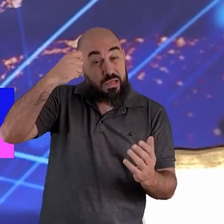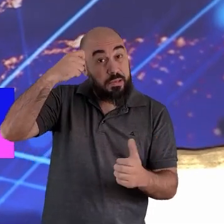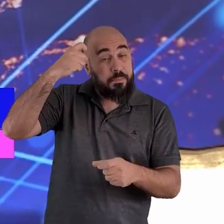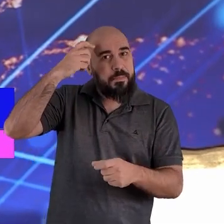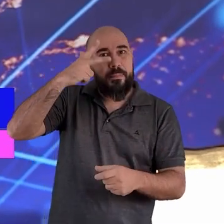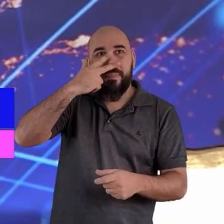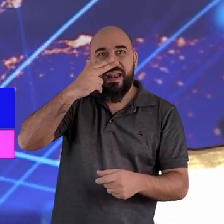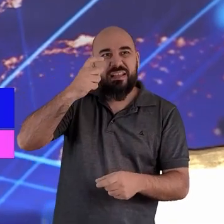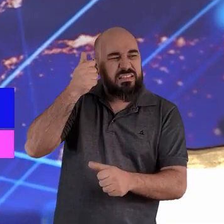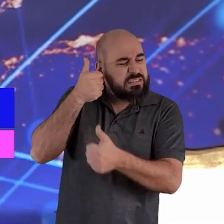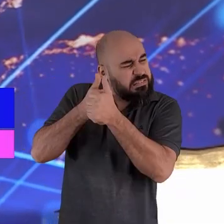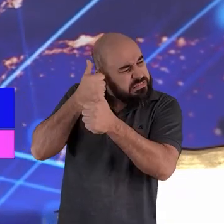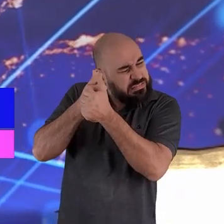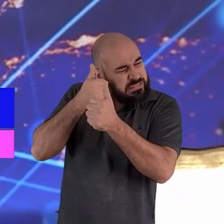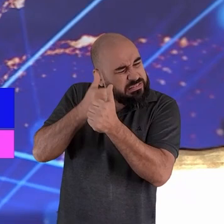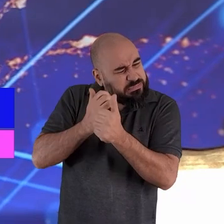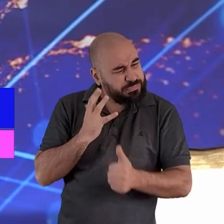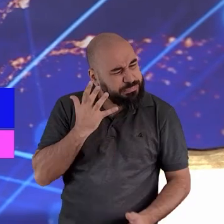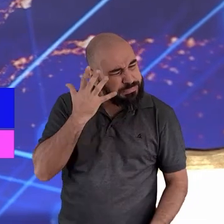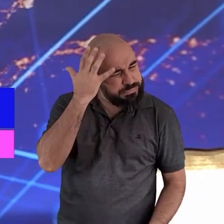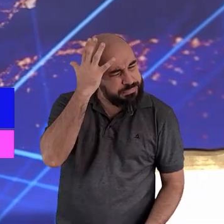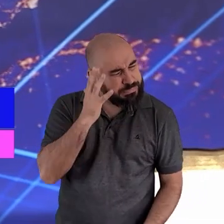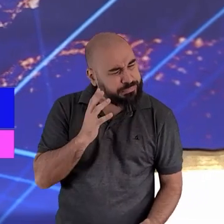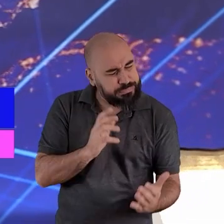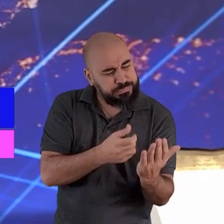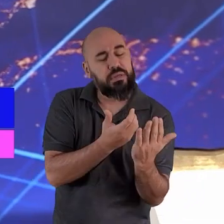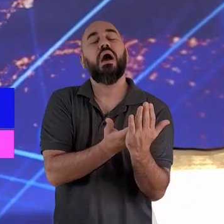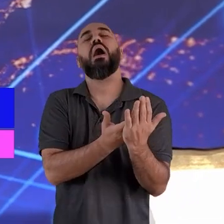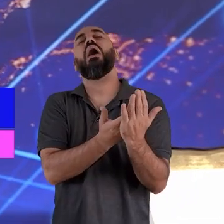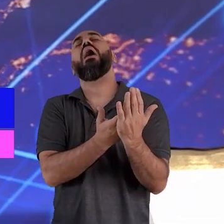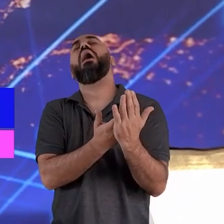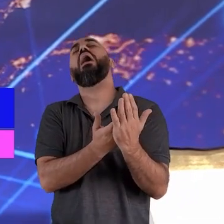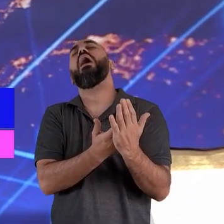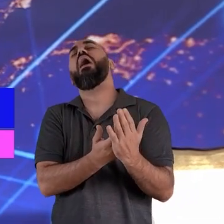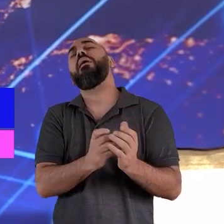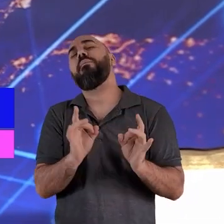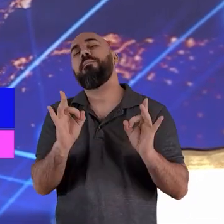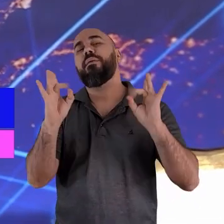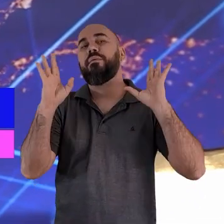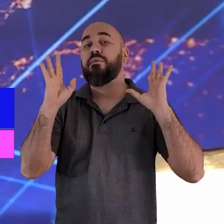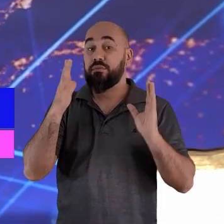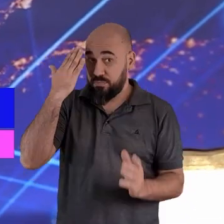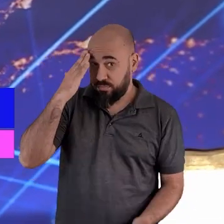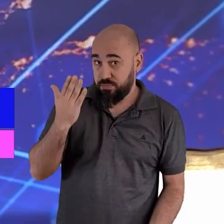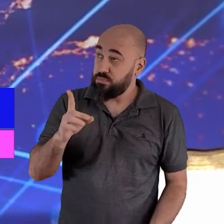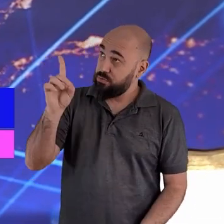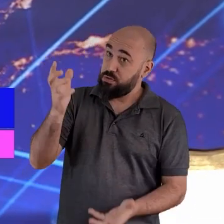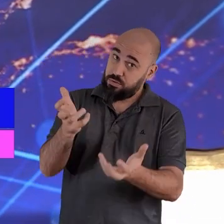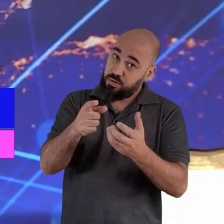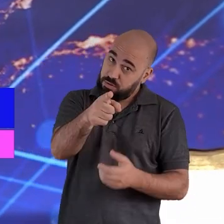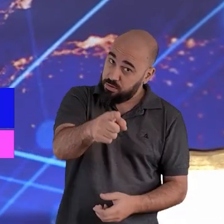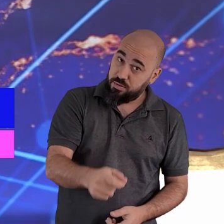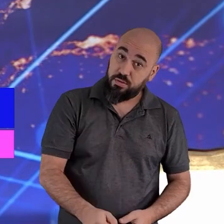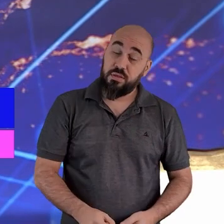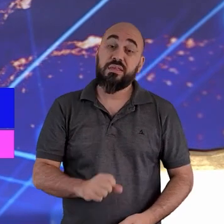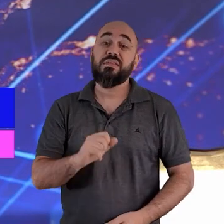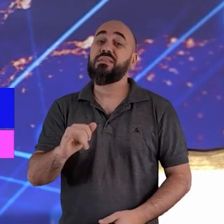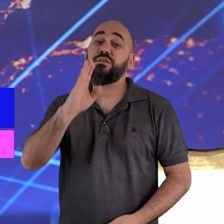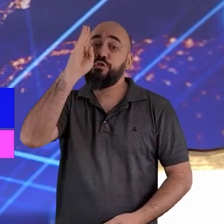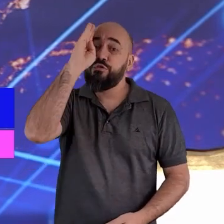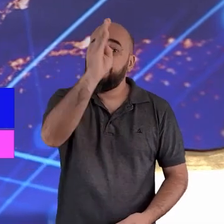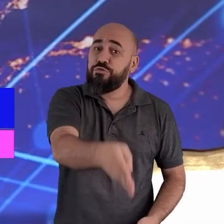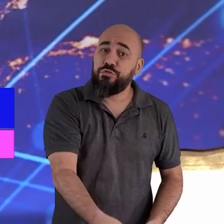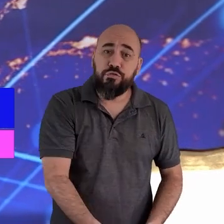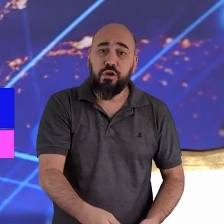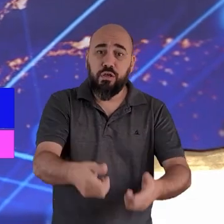cada vez mais essa palavra. Segunda razão, se Deus dissesse diretamente aquilo que vai acontecer,